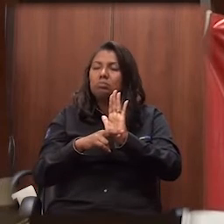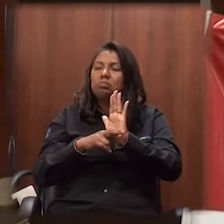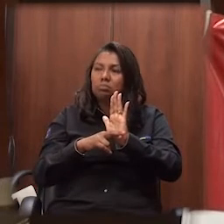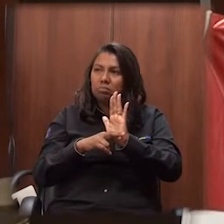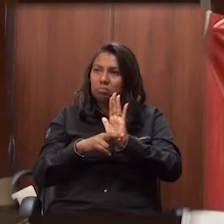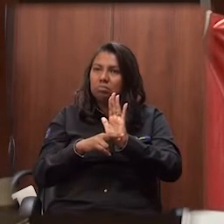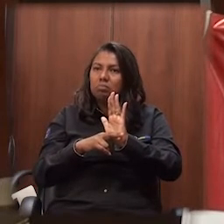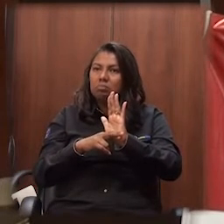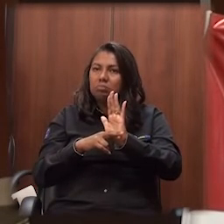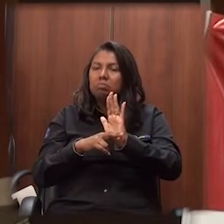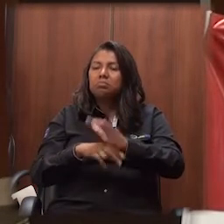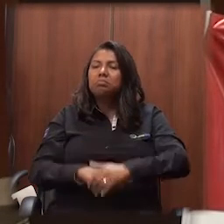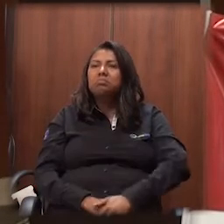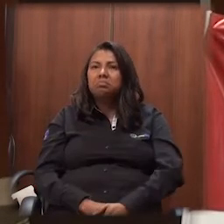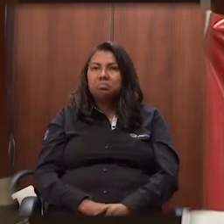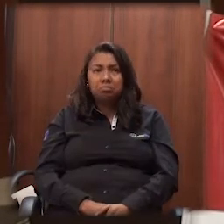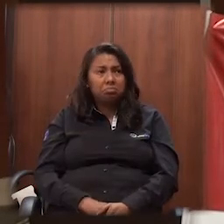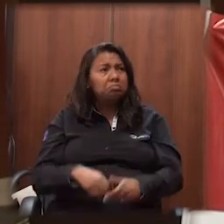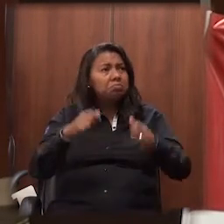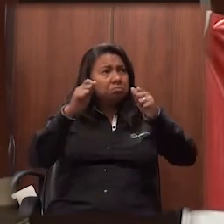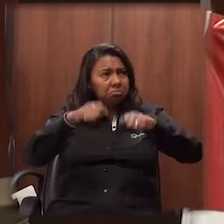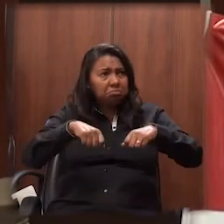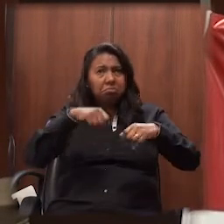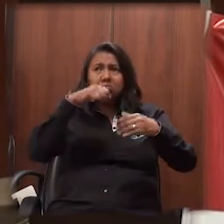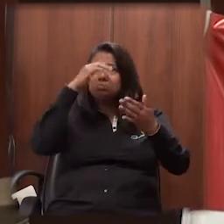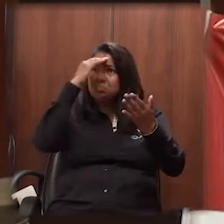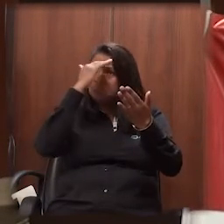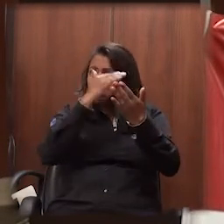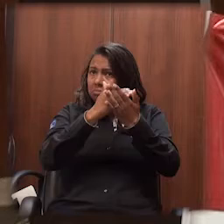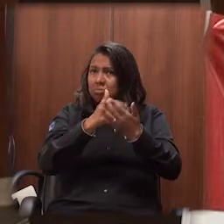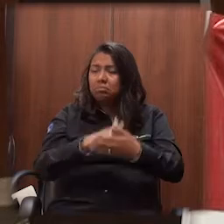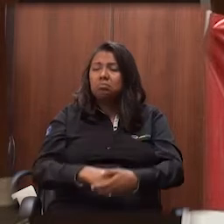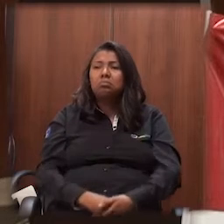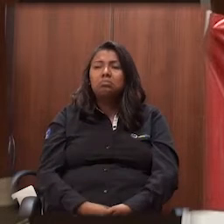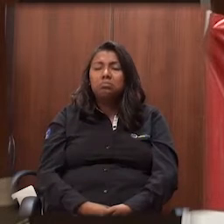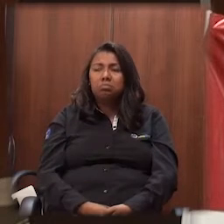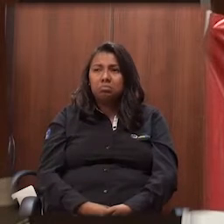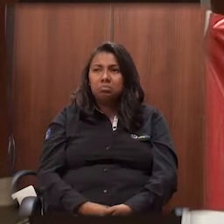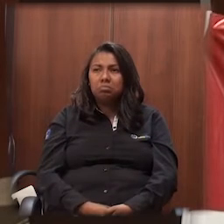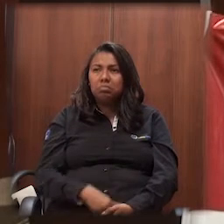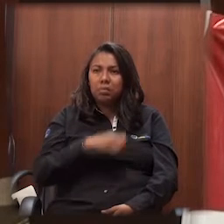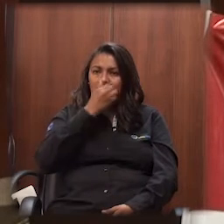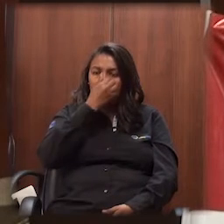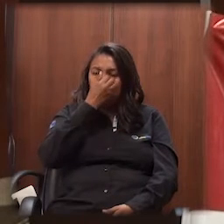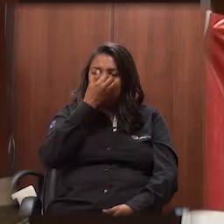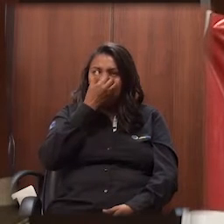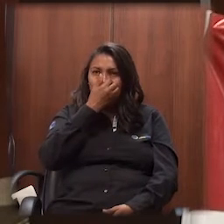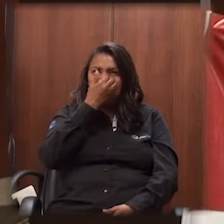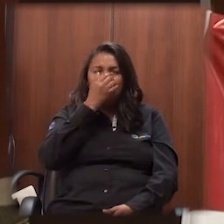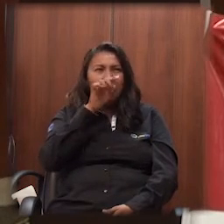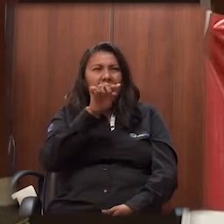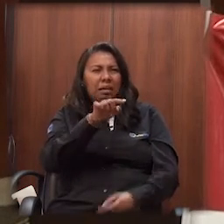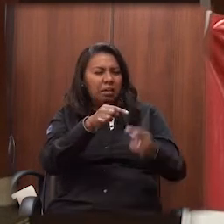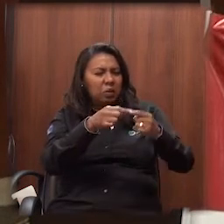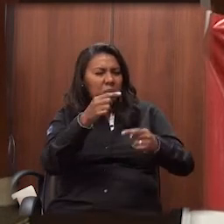oferece algo que é plenamente exequível. Não são tarefas dimensionadas num plano daquilo que está fora